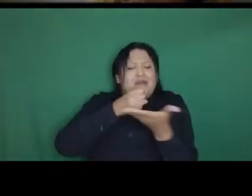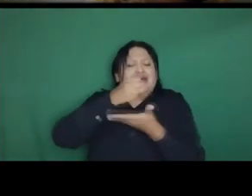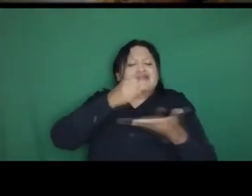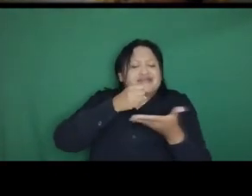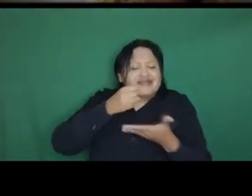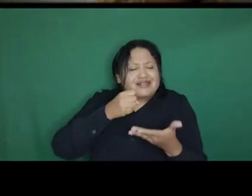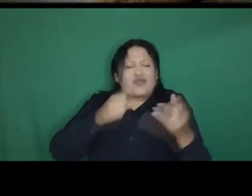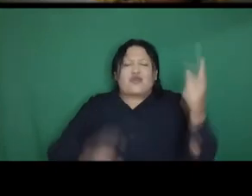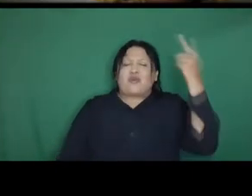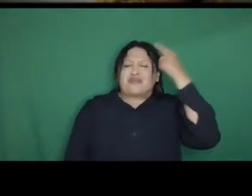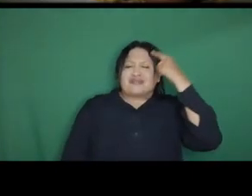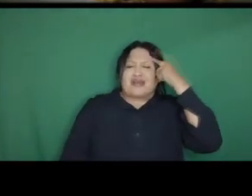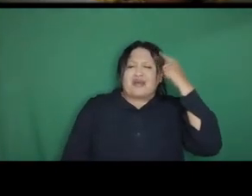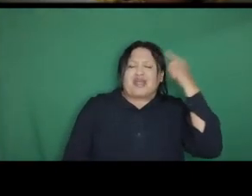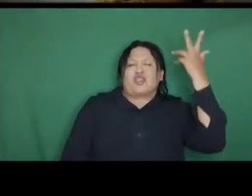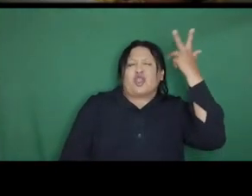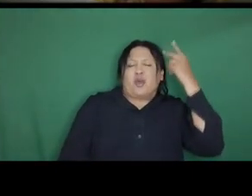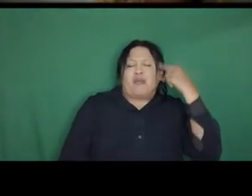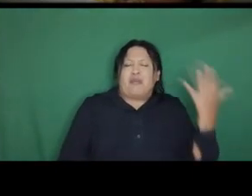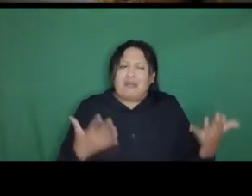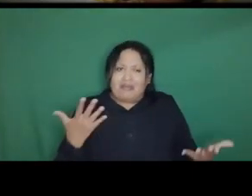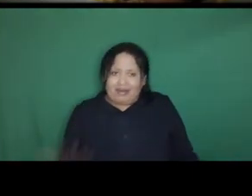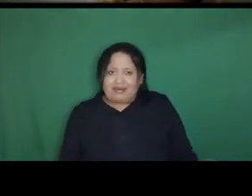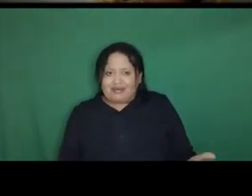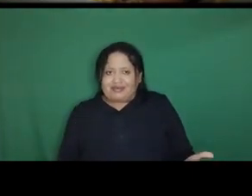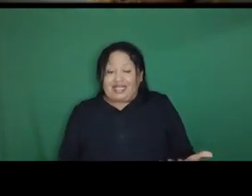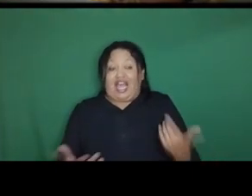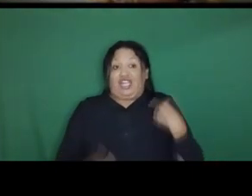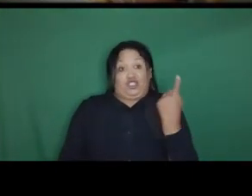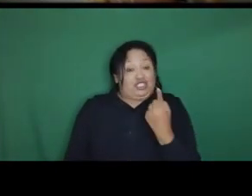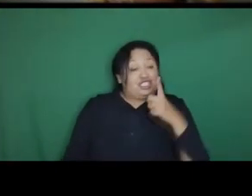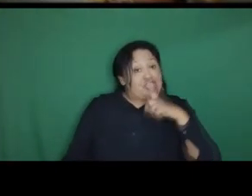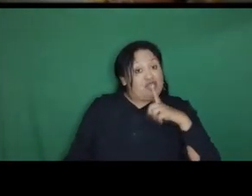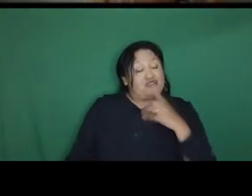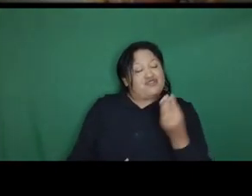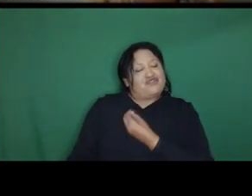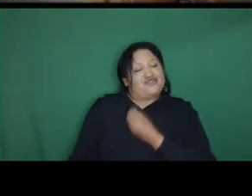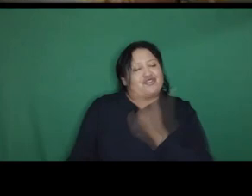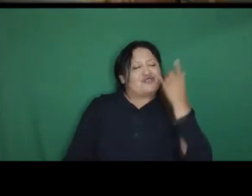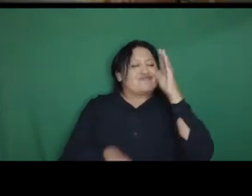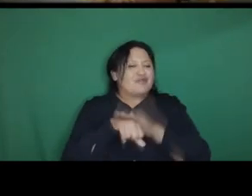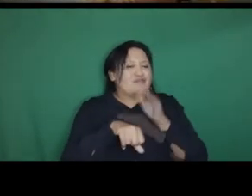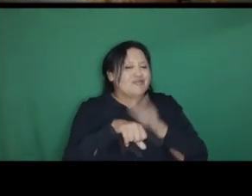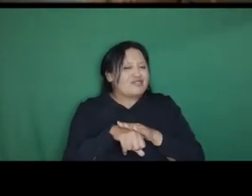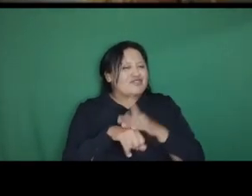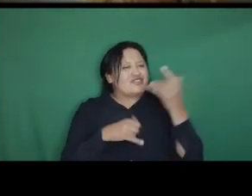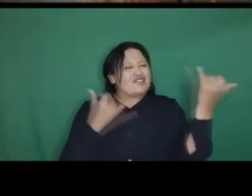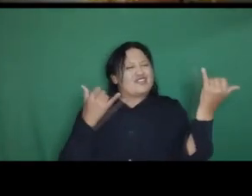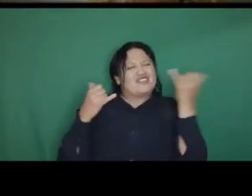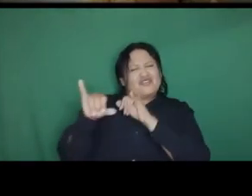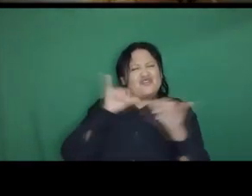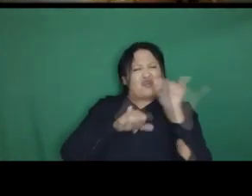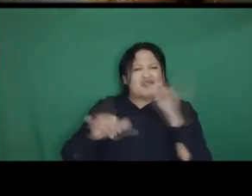gente a gente tem vivido tempos né de desinformação de uso de fake News